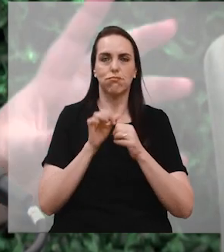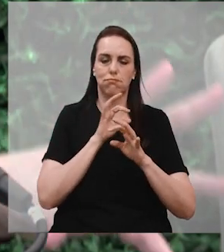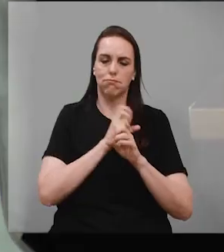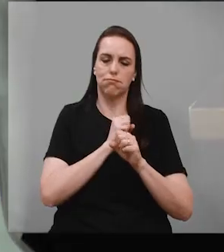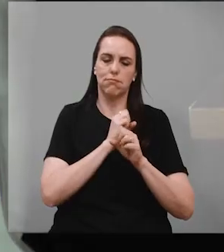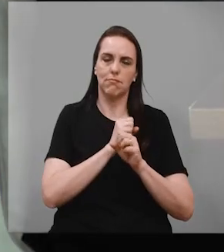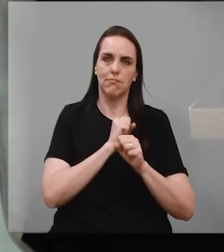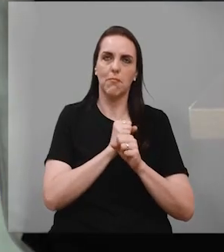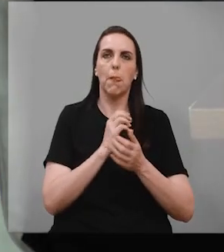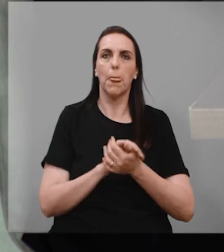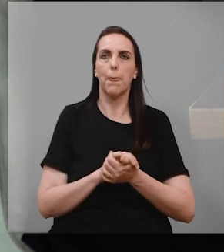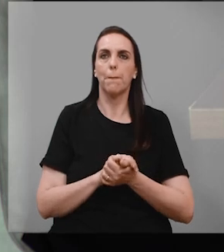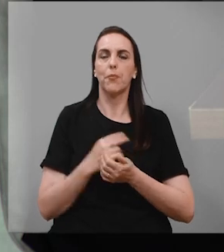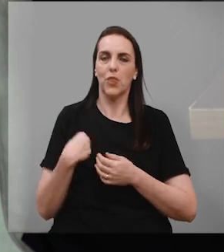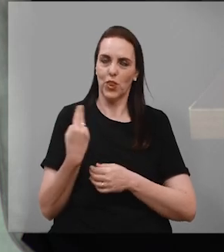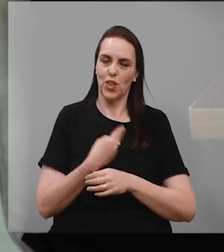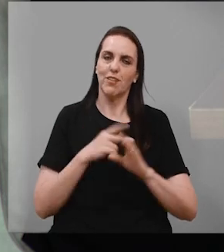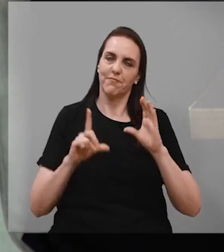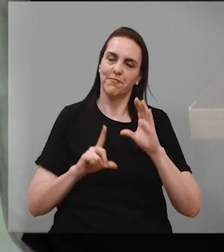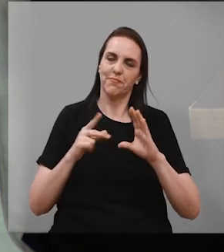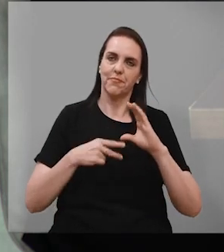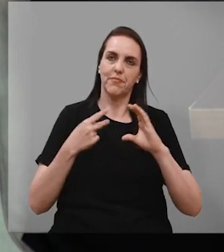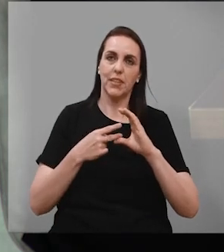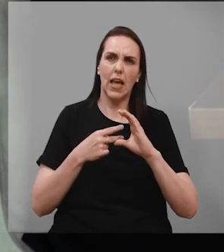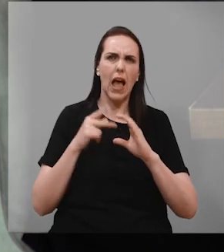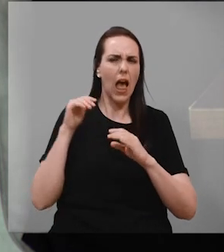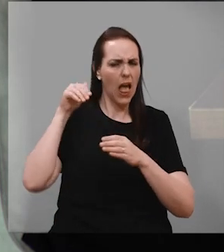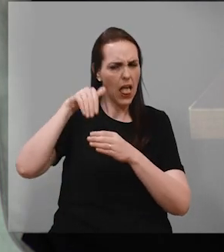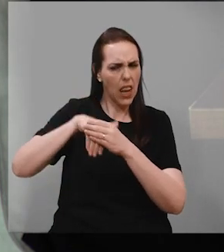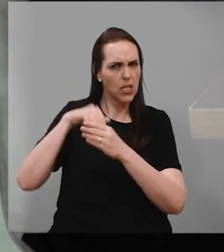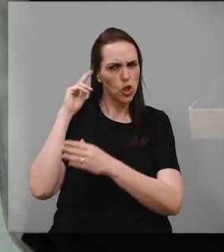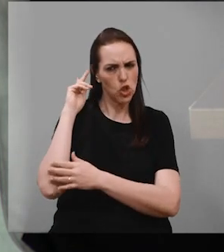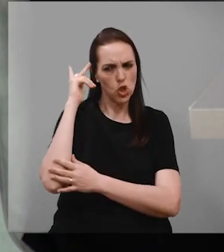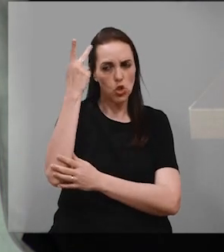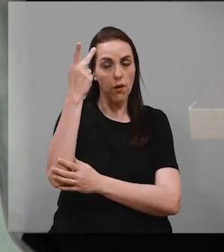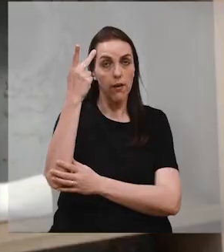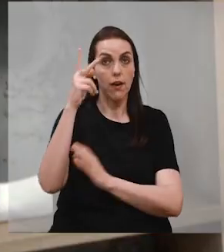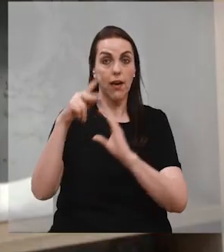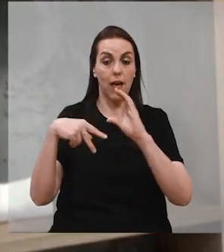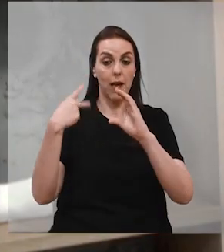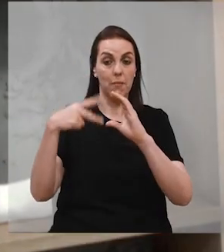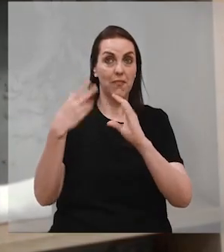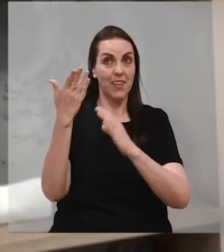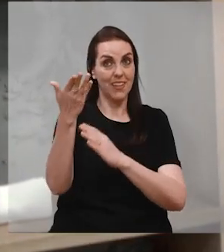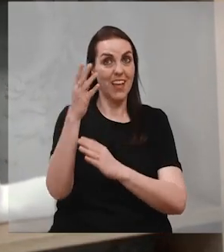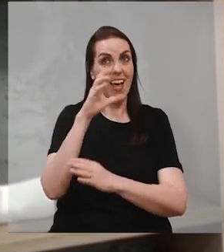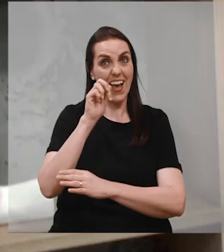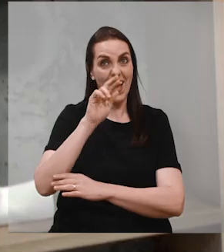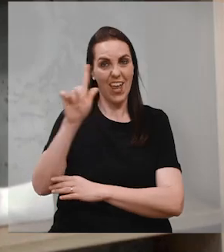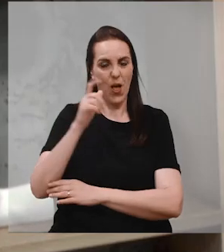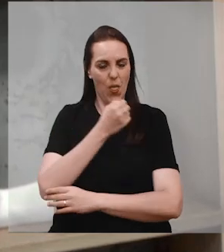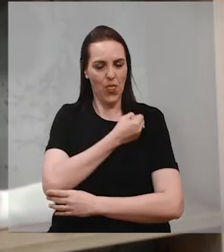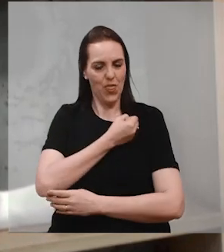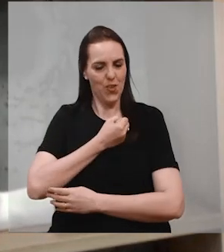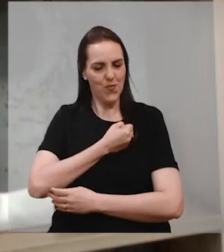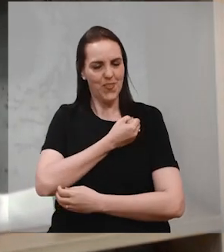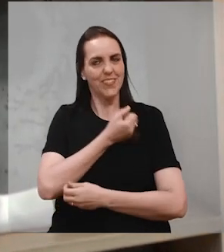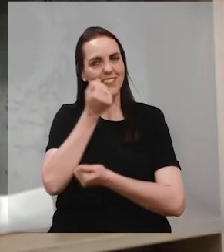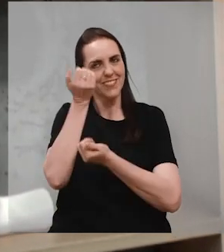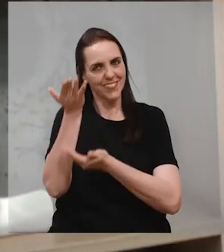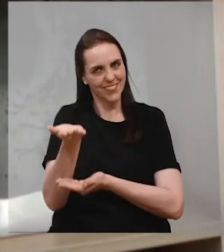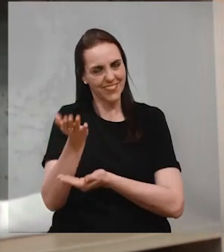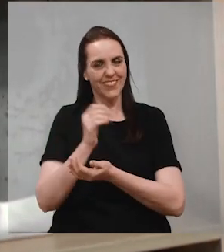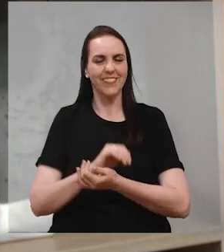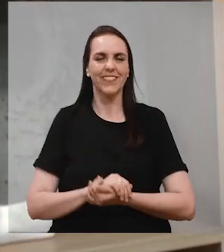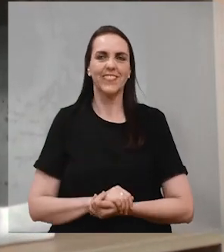gente. Carol, a gente teve uma eleição bastante histórica para a Câmara de Vereadores e a Carol, que é a dos números, mais uma vez vai trazer